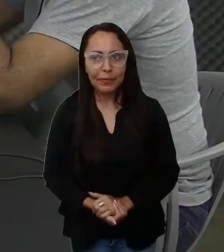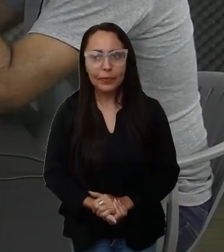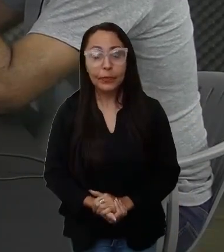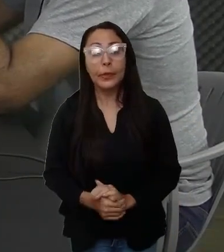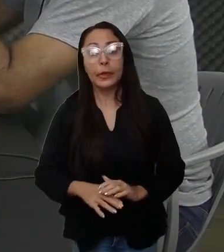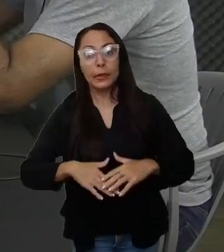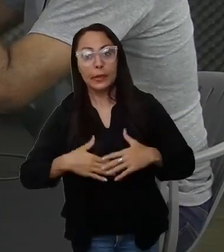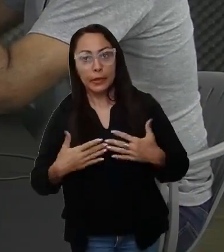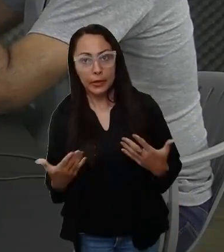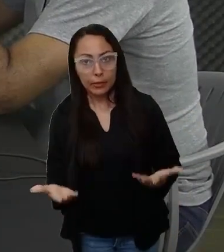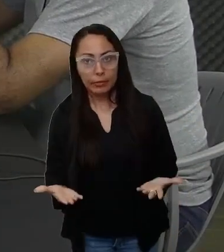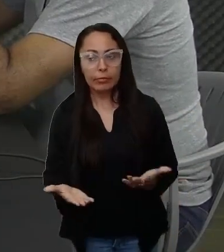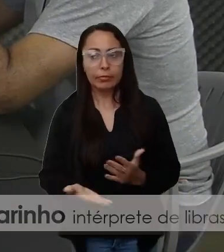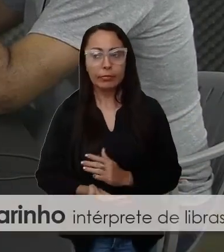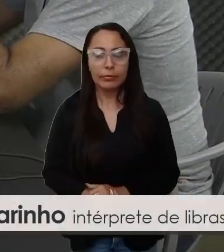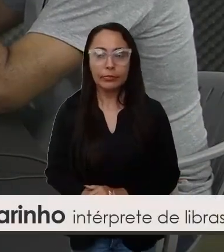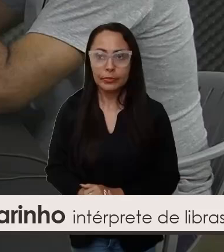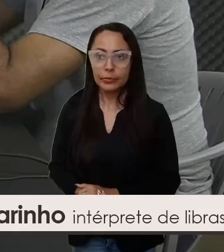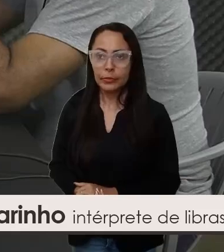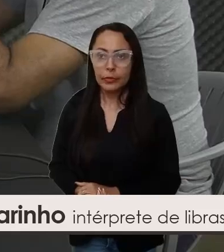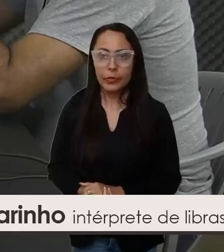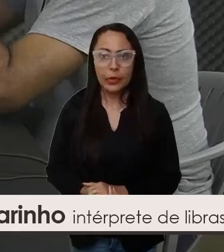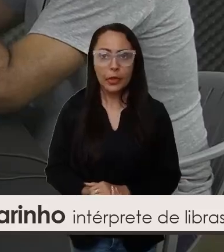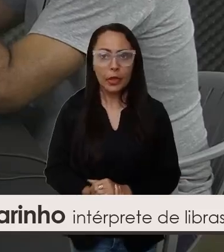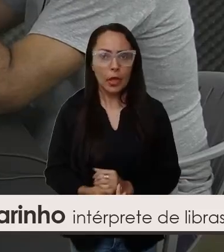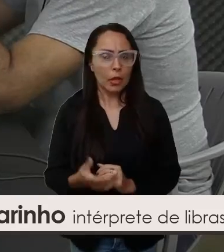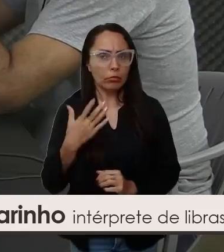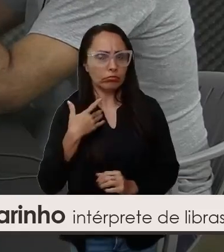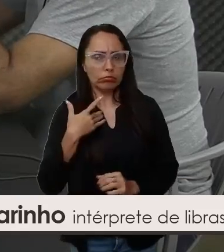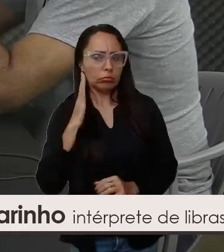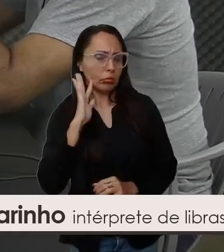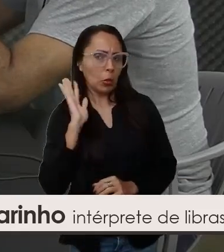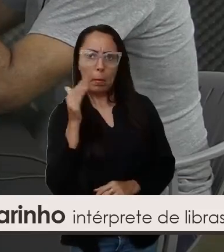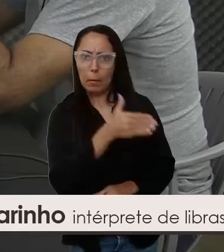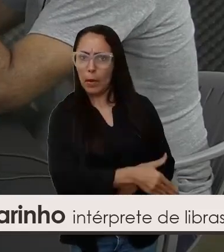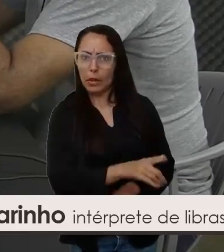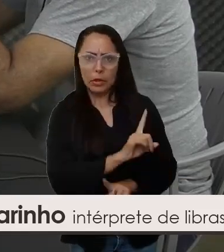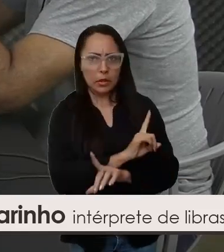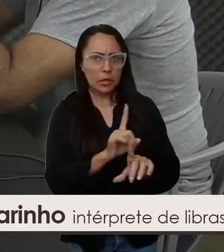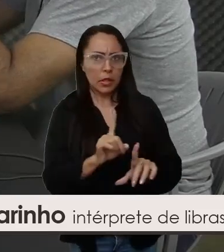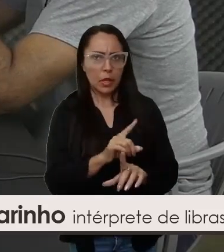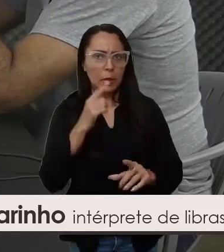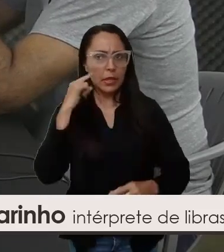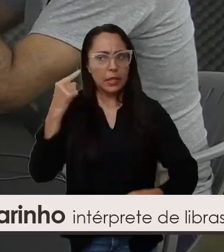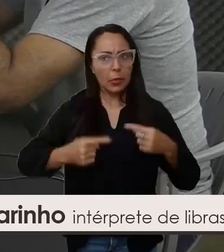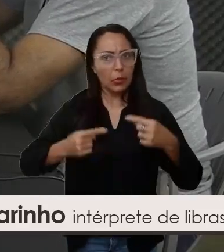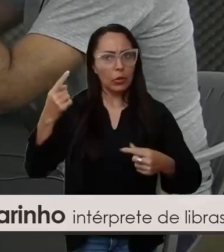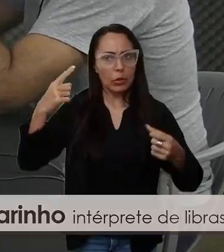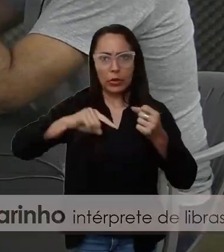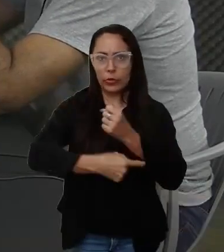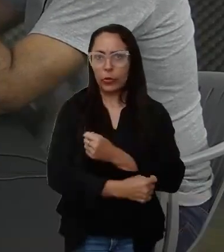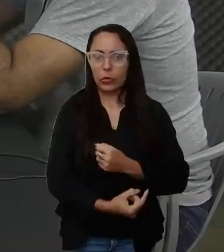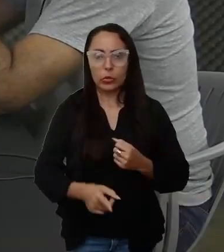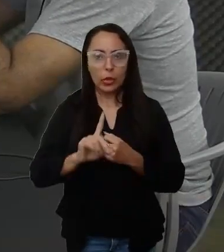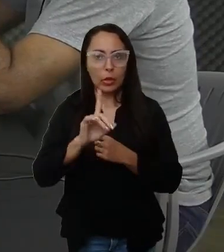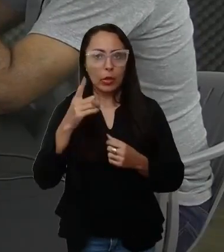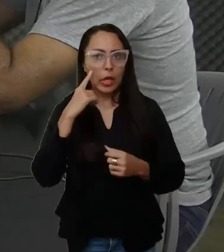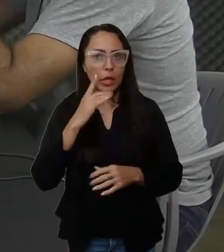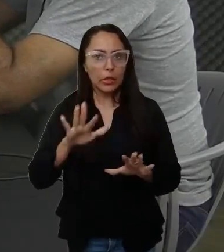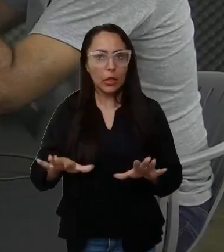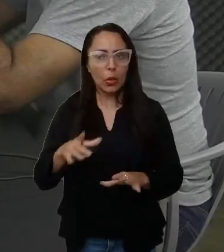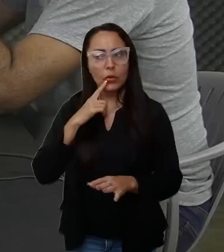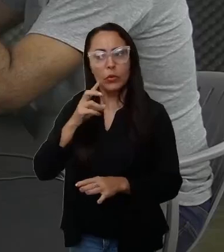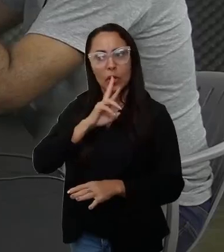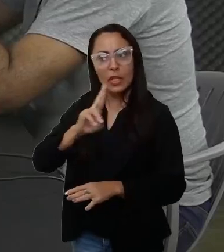Então, eu não faço parte dessas políticas a fundo, então eu não vou saber responder